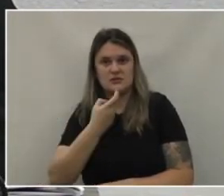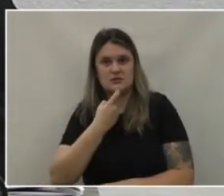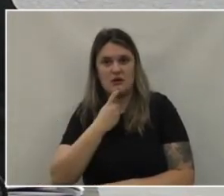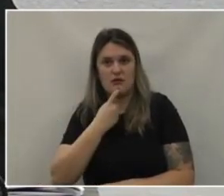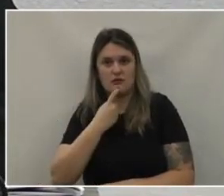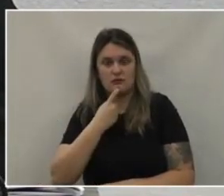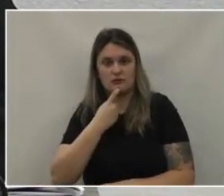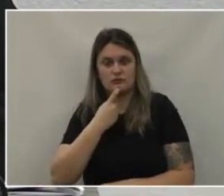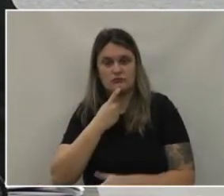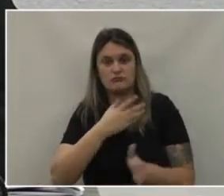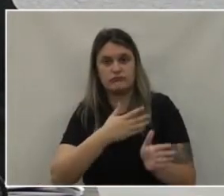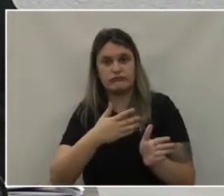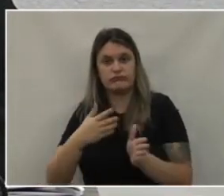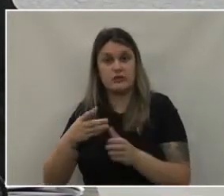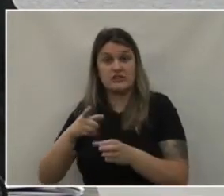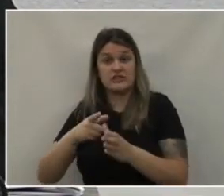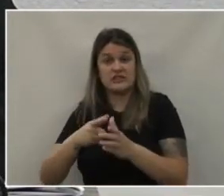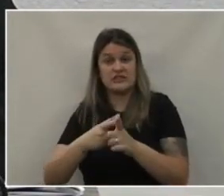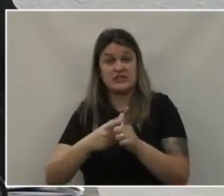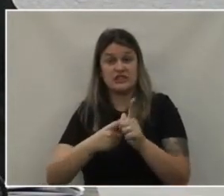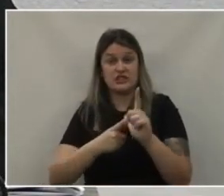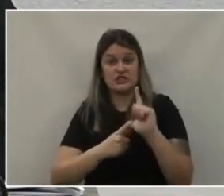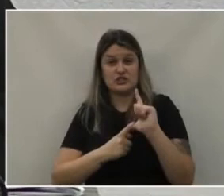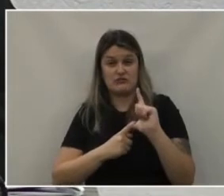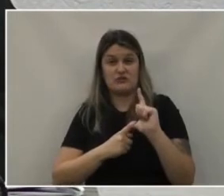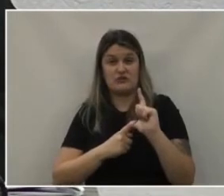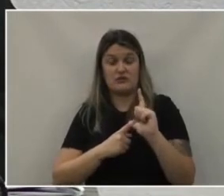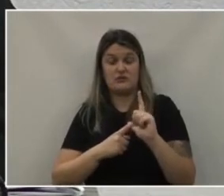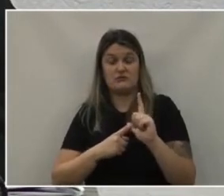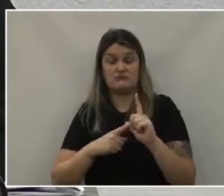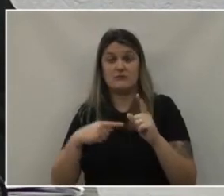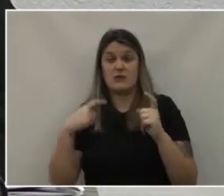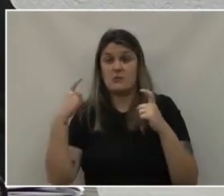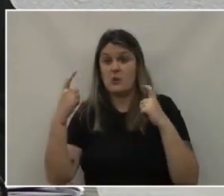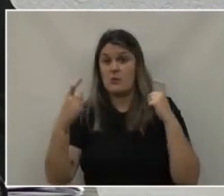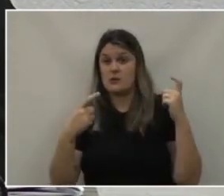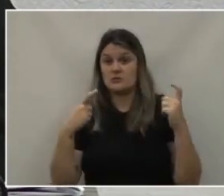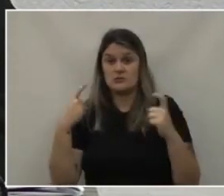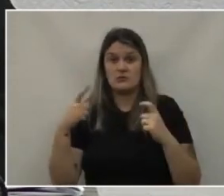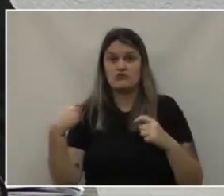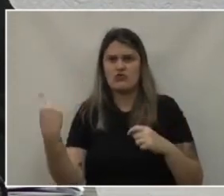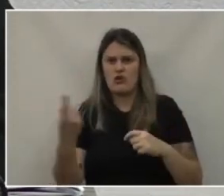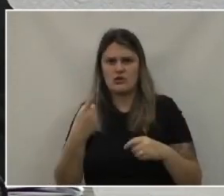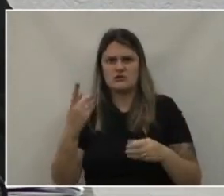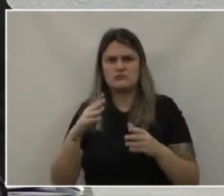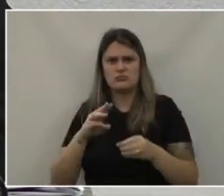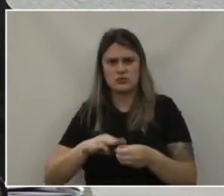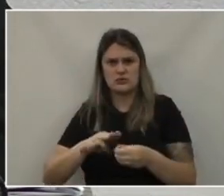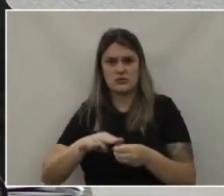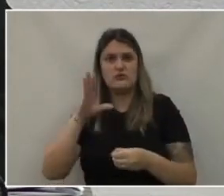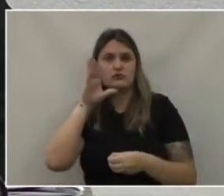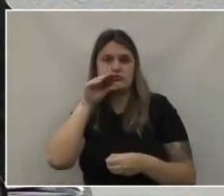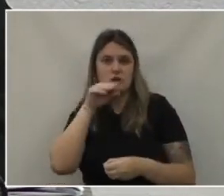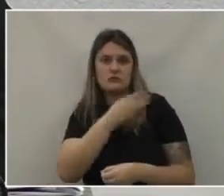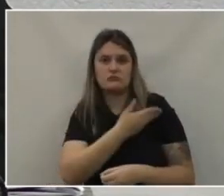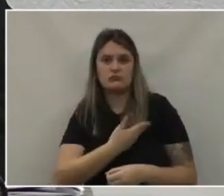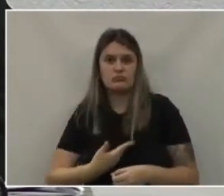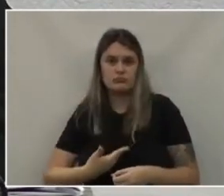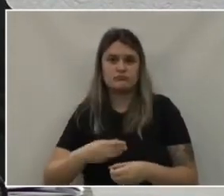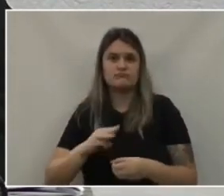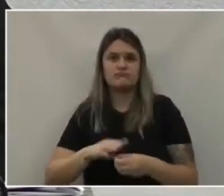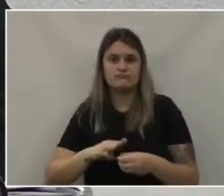15.642.548,03. Esta dívida vem trazendo preocupação para os munícipes e para os funcionários públicos